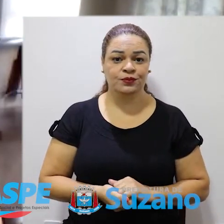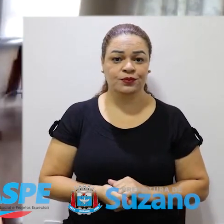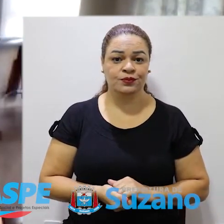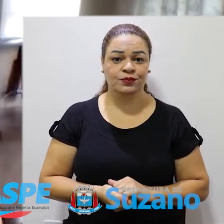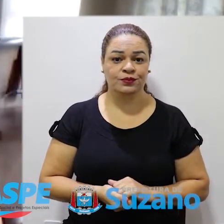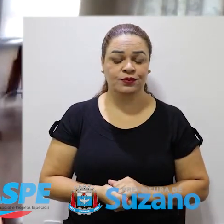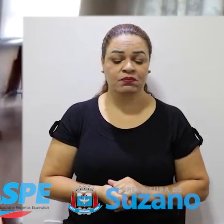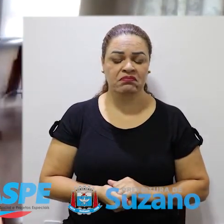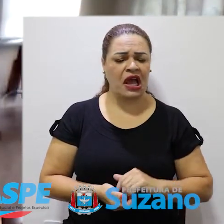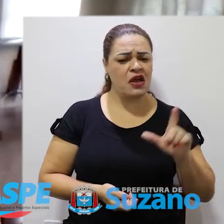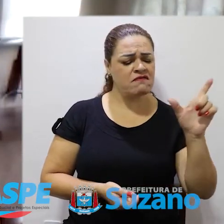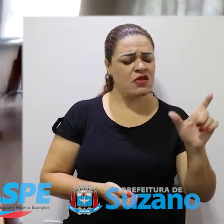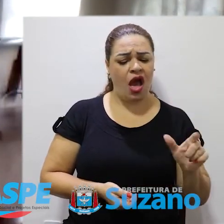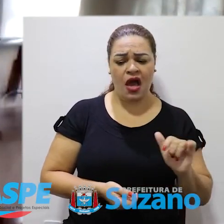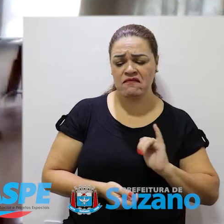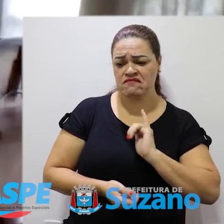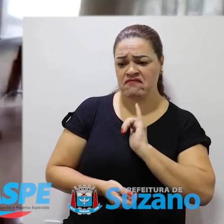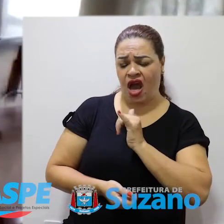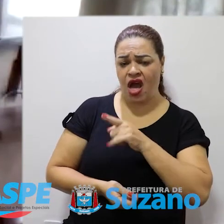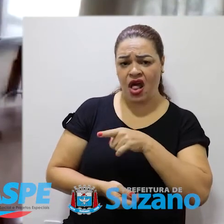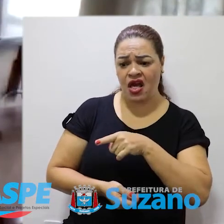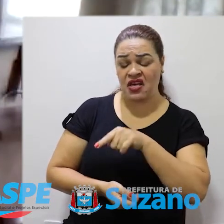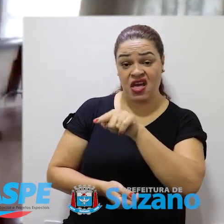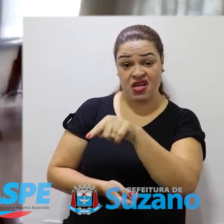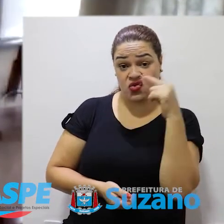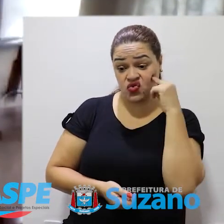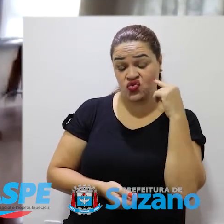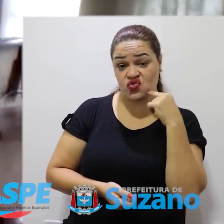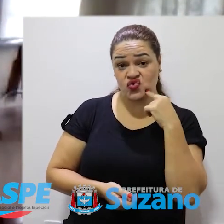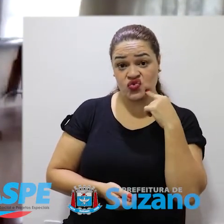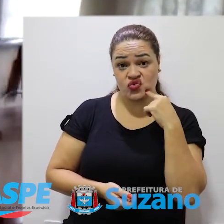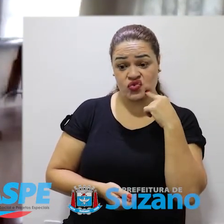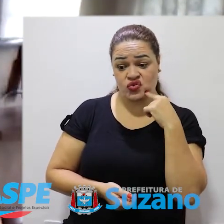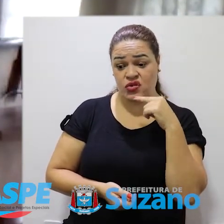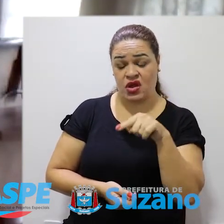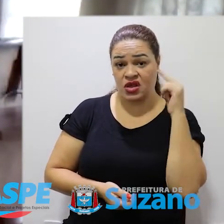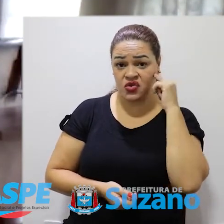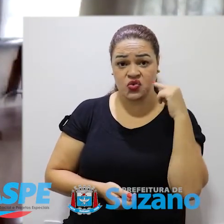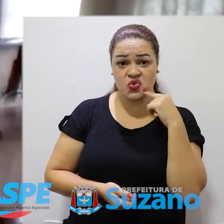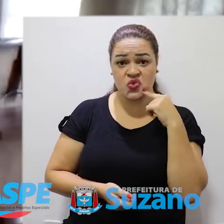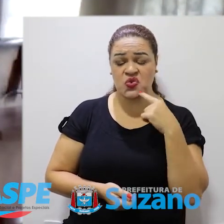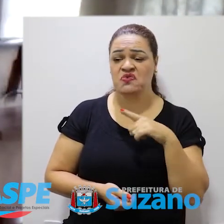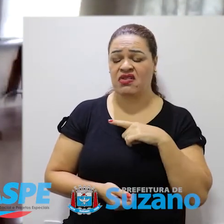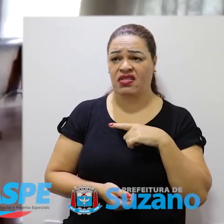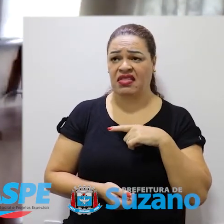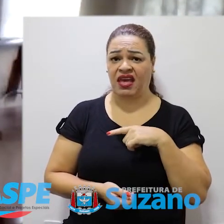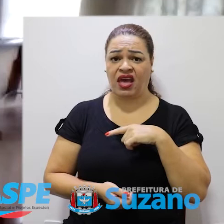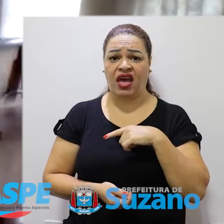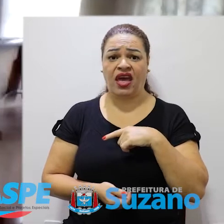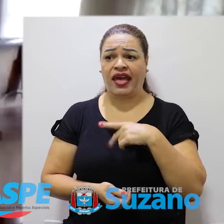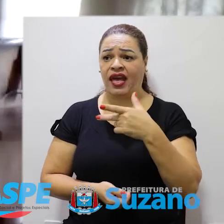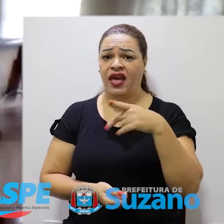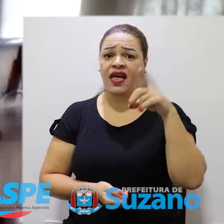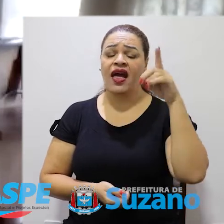E aí você vai dizer assim, tem muita gente que diz assim, esse surdo aí, ele é um surdo que, além de surdo, ele tem uma deficiência intelectual. Porque eu pergunto